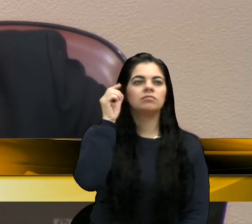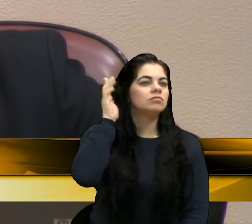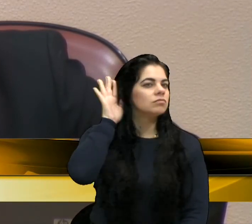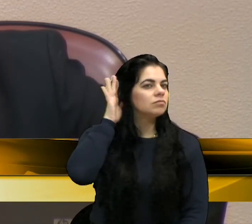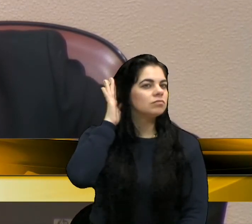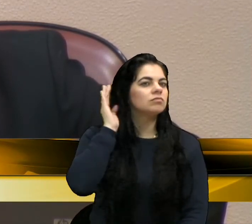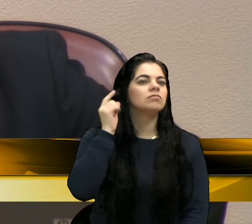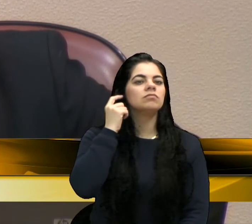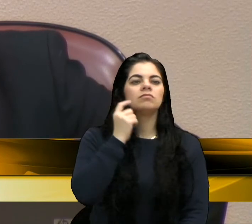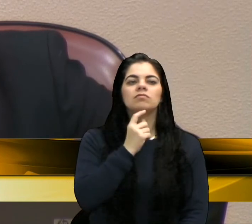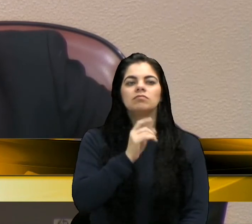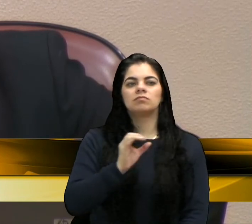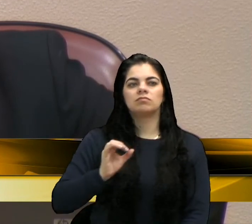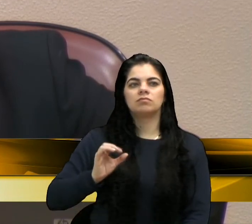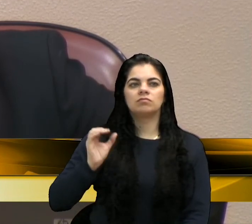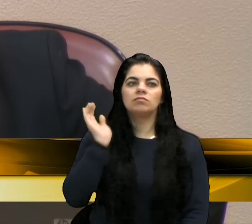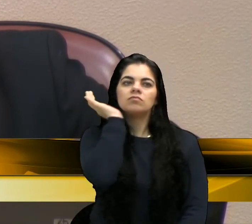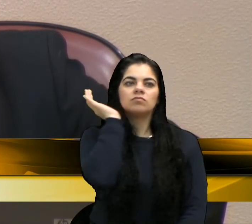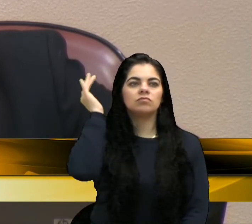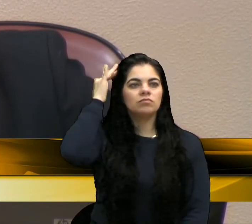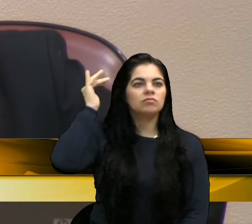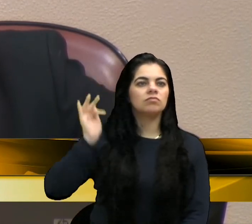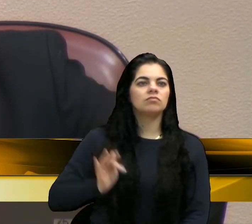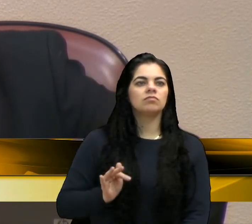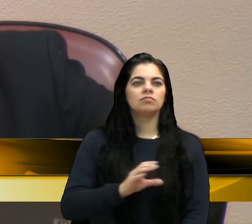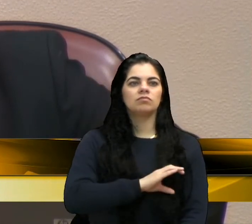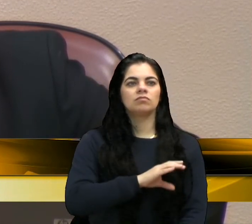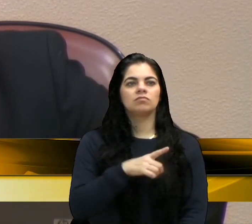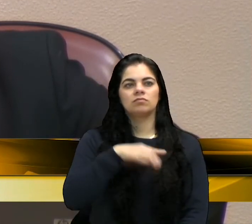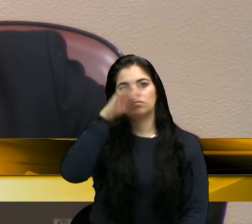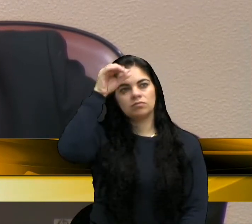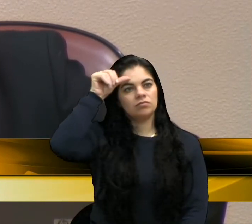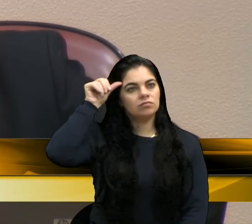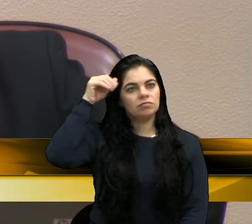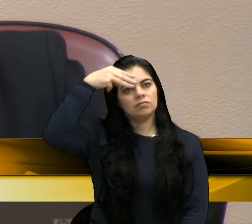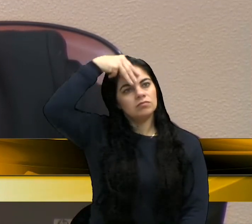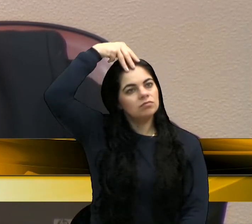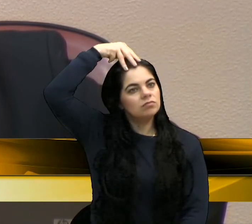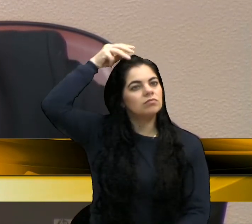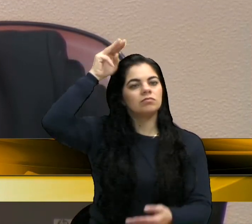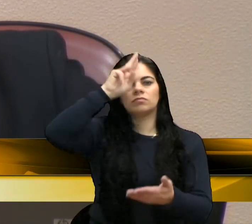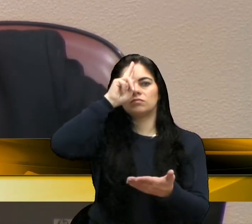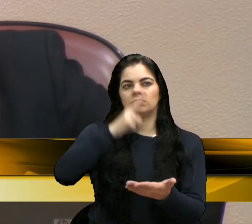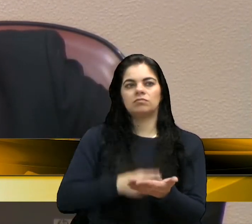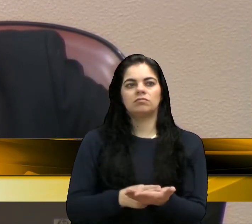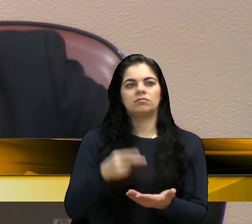Edi Carlos, Felipe Grêmio Maier, Gustavo Toigo, Kiko Girardi, Nerio Carteiro, Renato